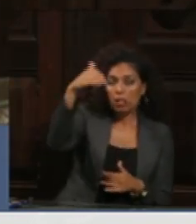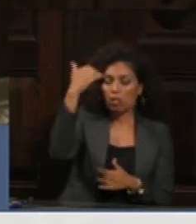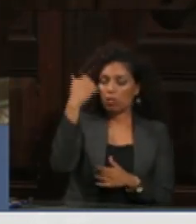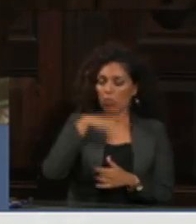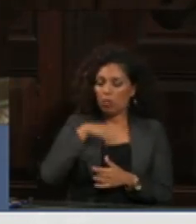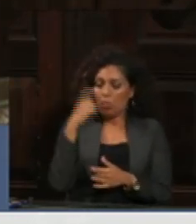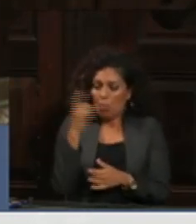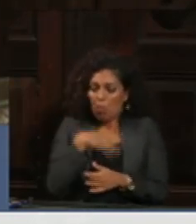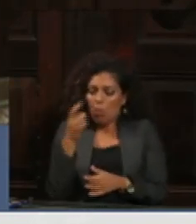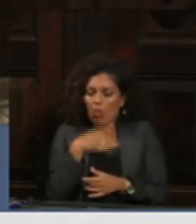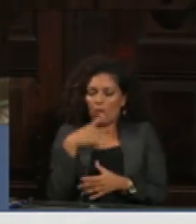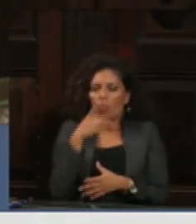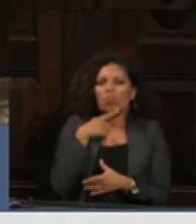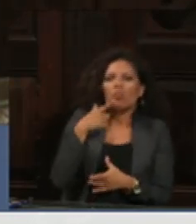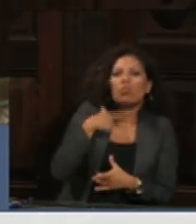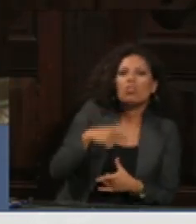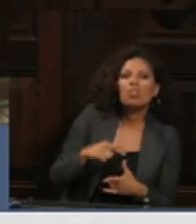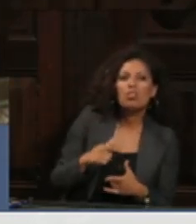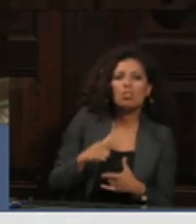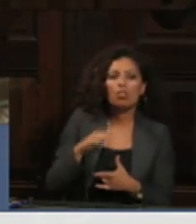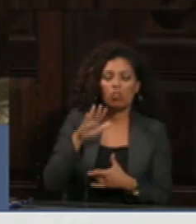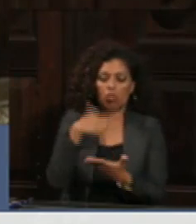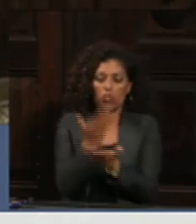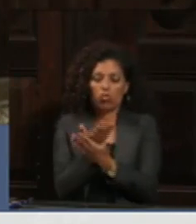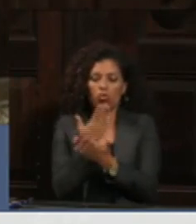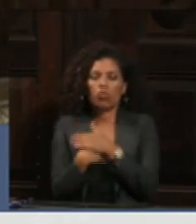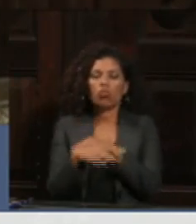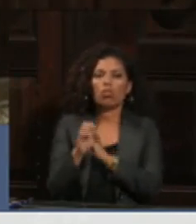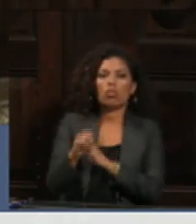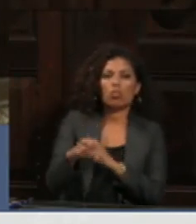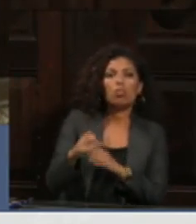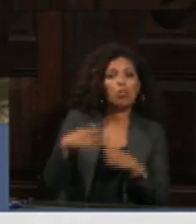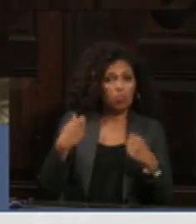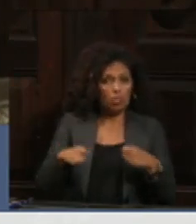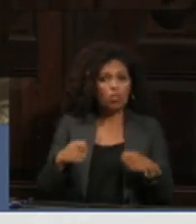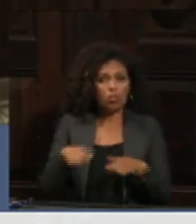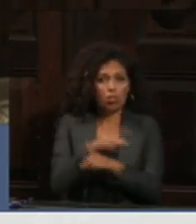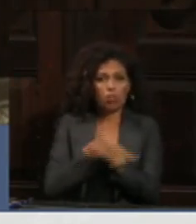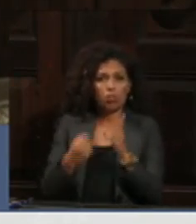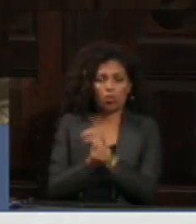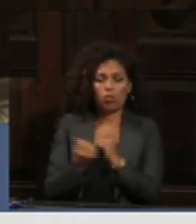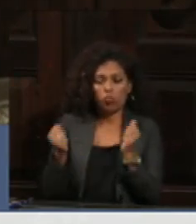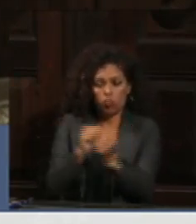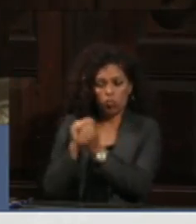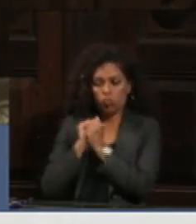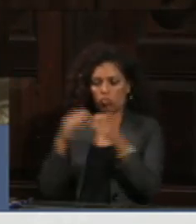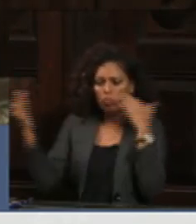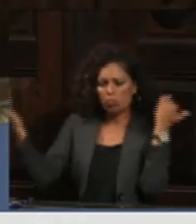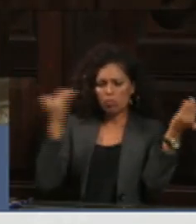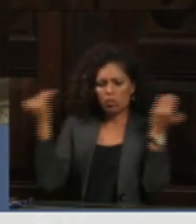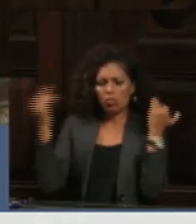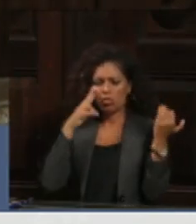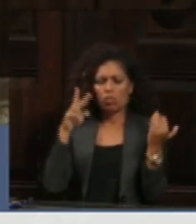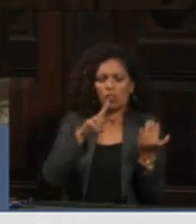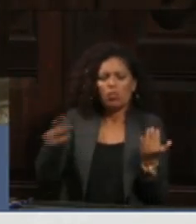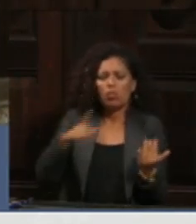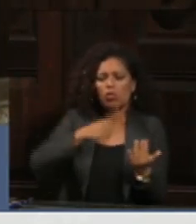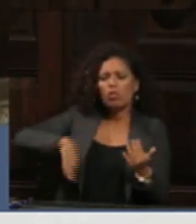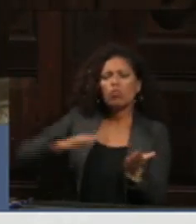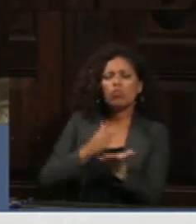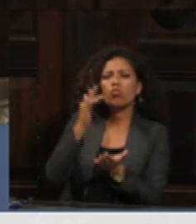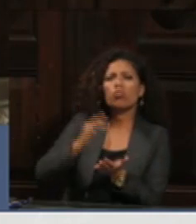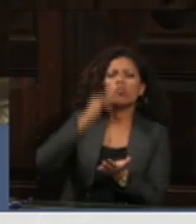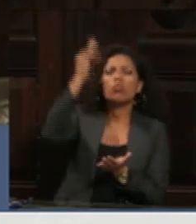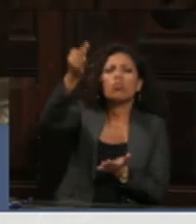sonhos. A escola e a sociedade precisam sim refletir e entender para onde nós queremos